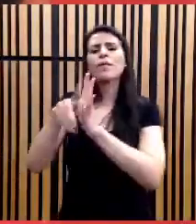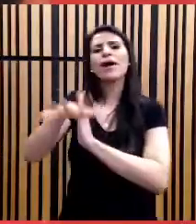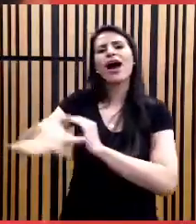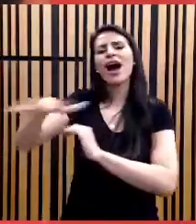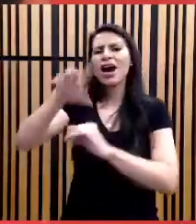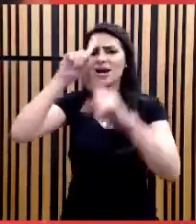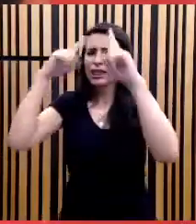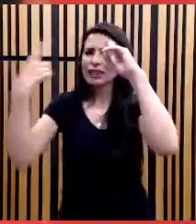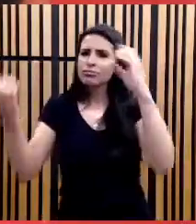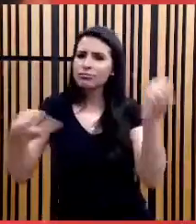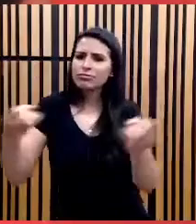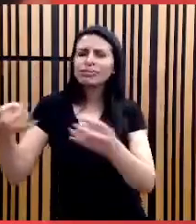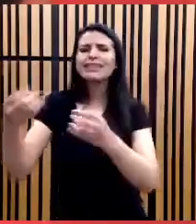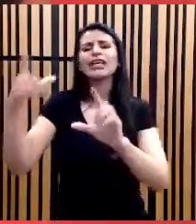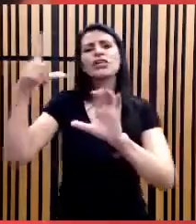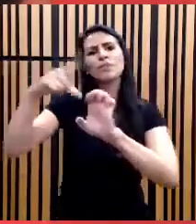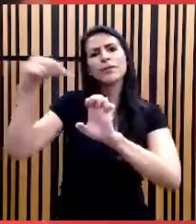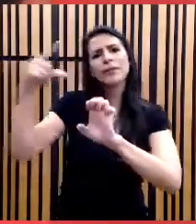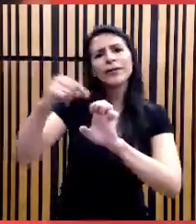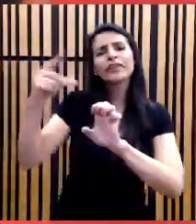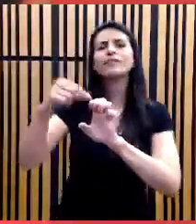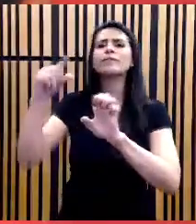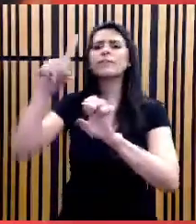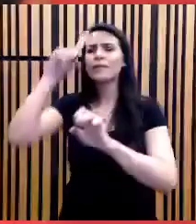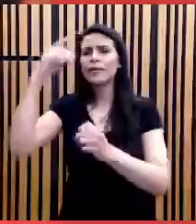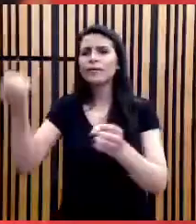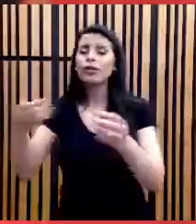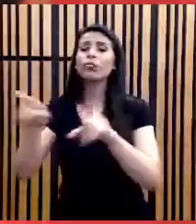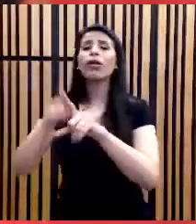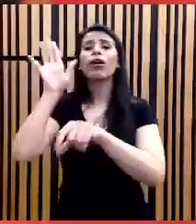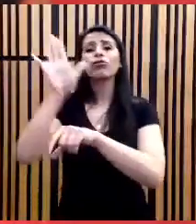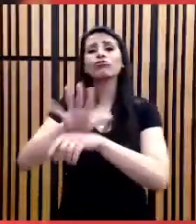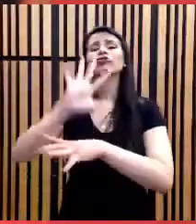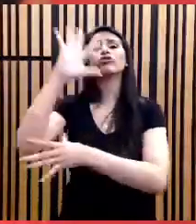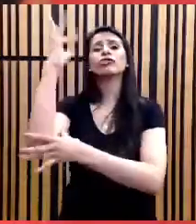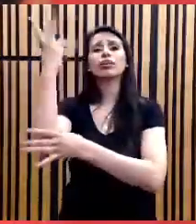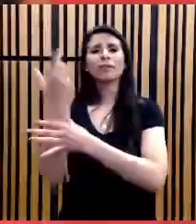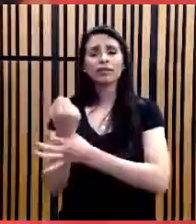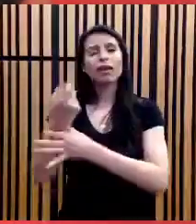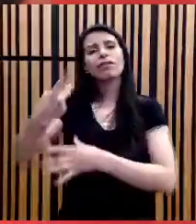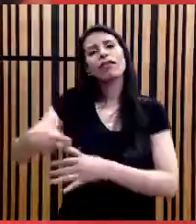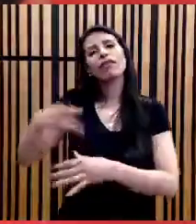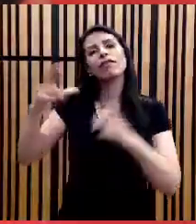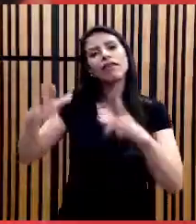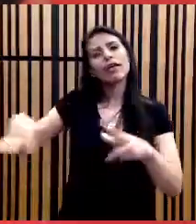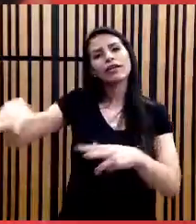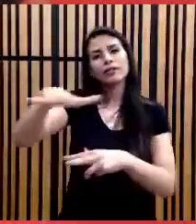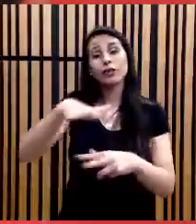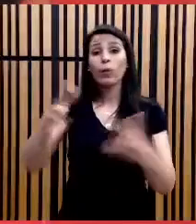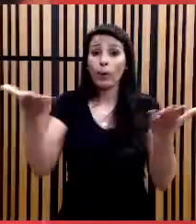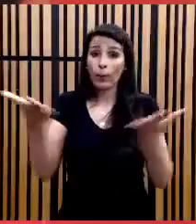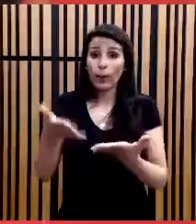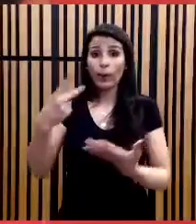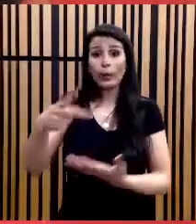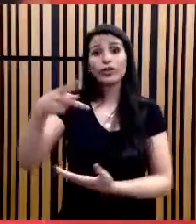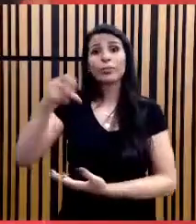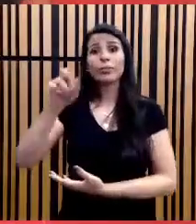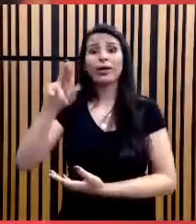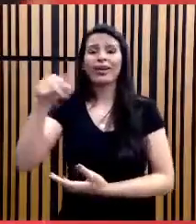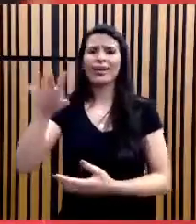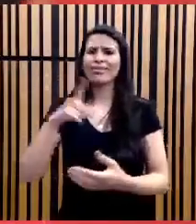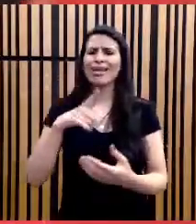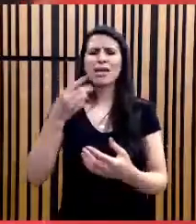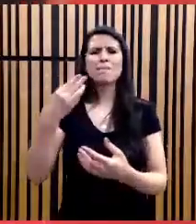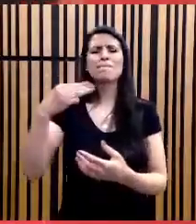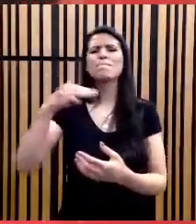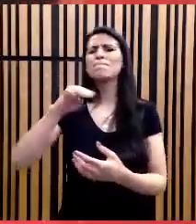empreendedorismo inovador e auxilia no desenvolvimento sustentável aqui da nossa região. Hoje, o parque é responsável pela geração de